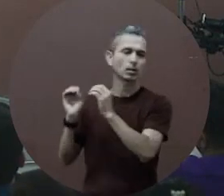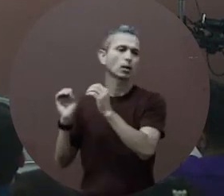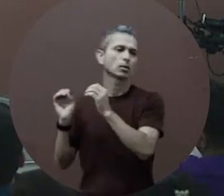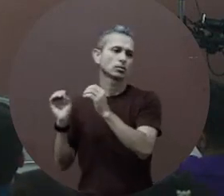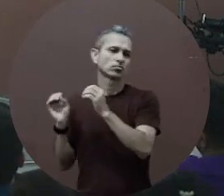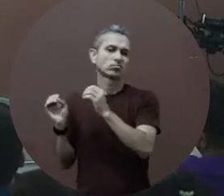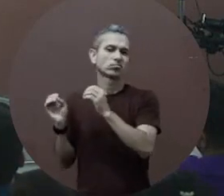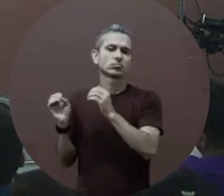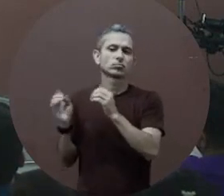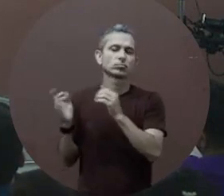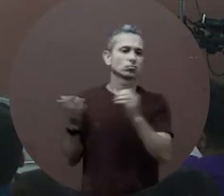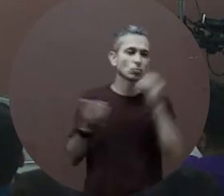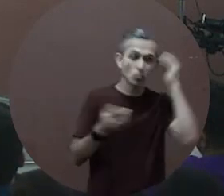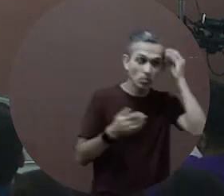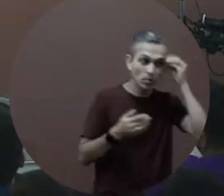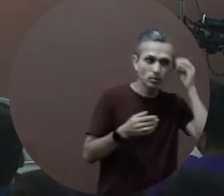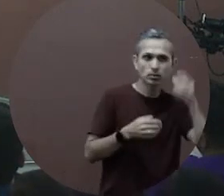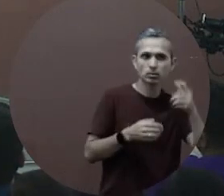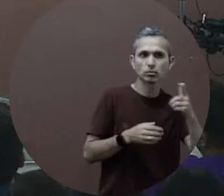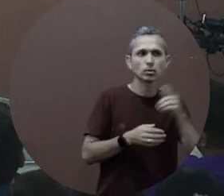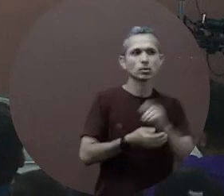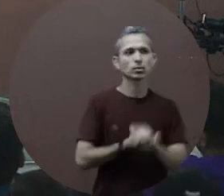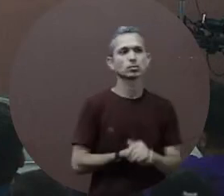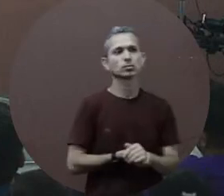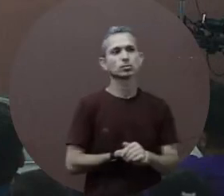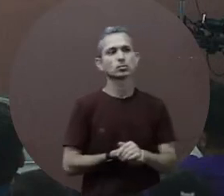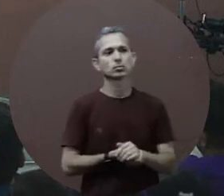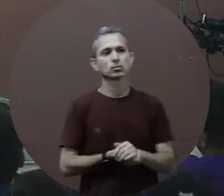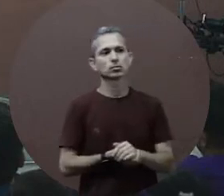o chamado de dominar são líderes imaturos na fé.